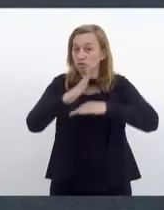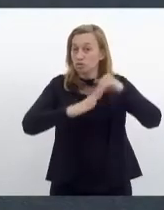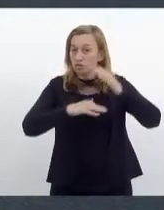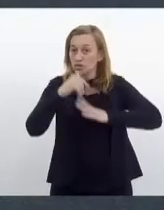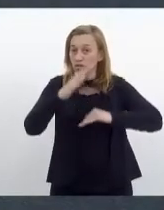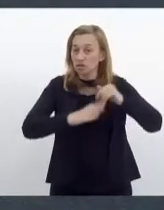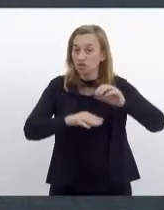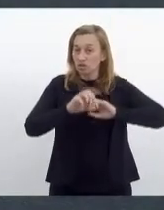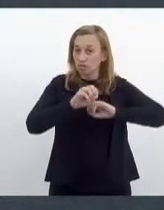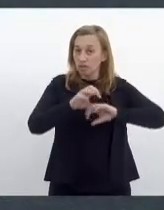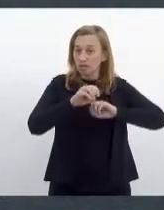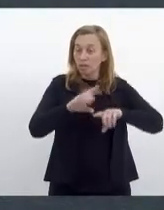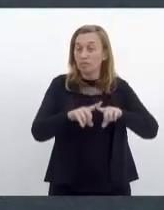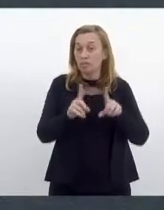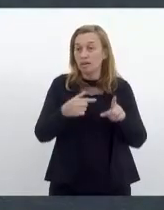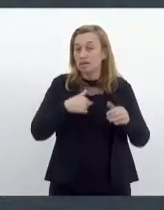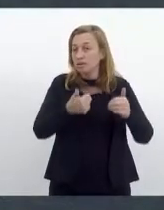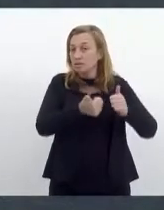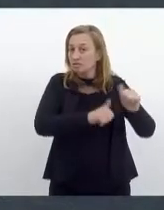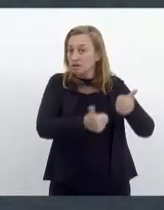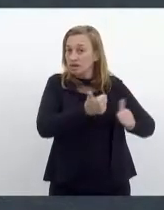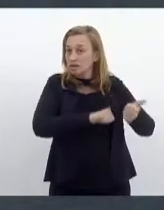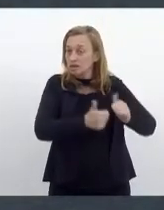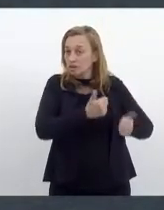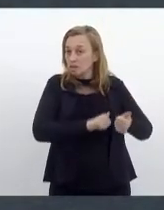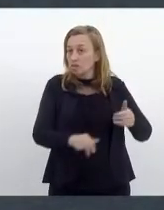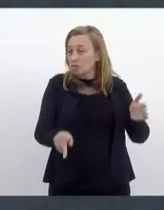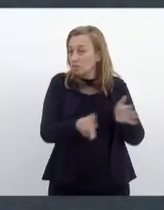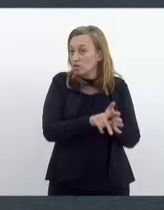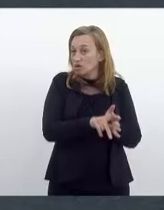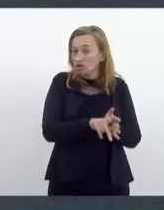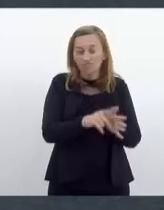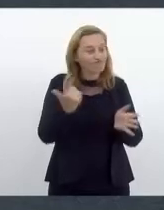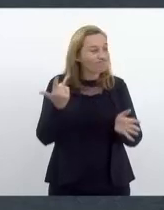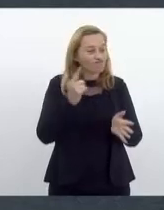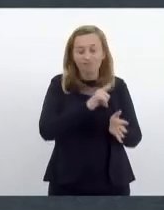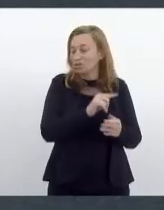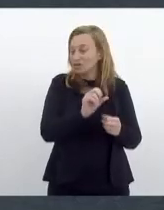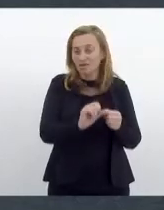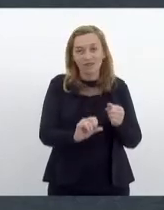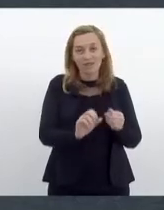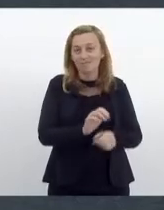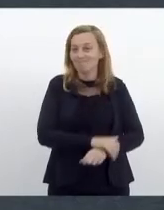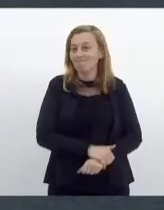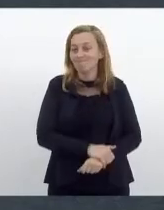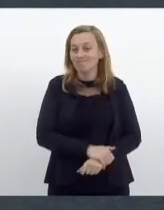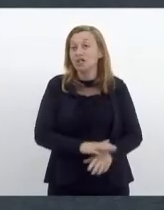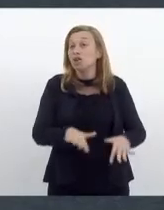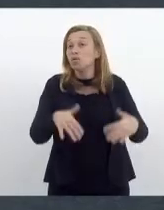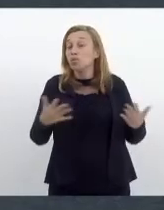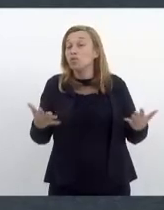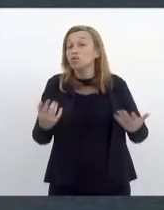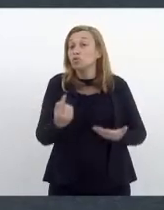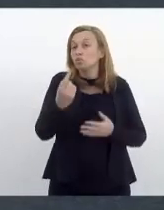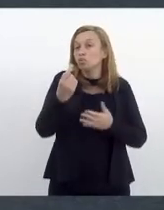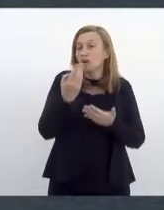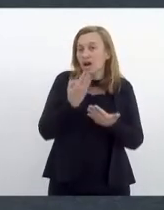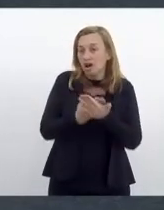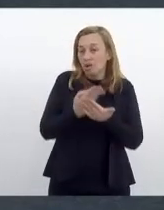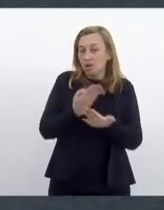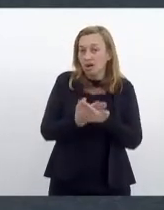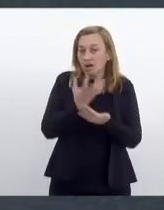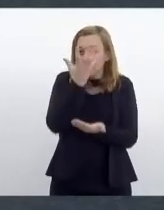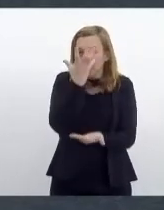educação. Mas a minha avaliação é que o projeto não consegue fazer isso. Quando uma aula é